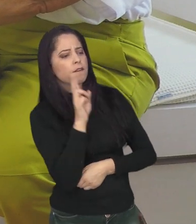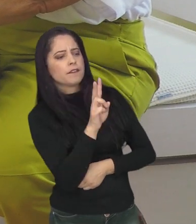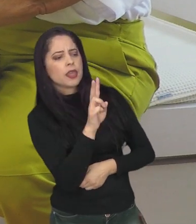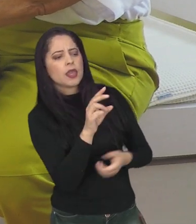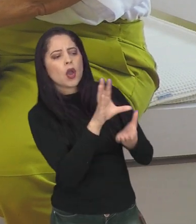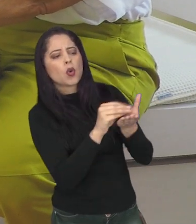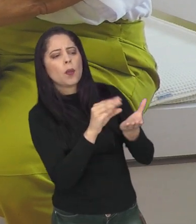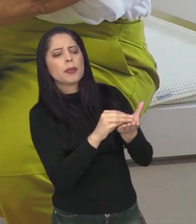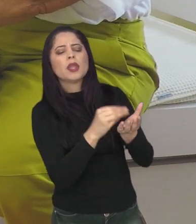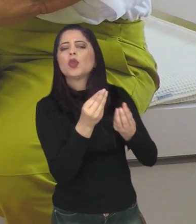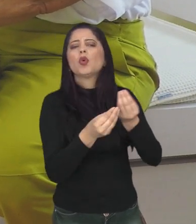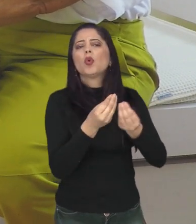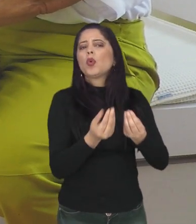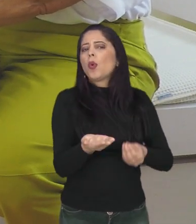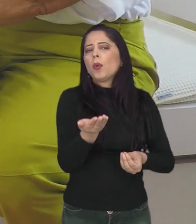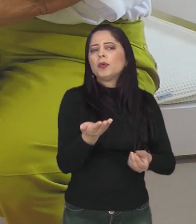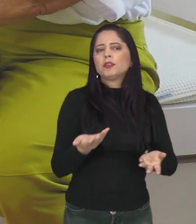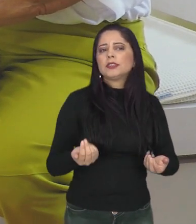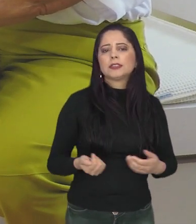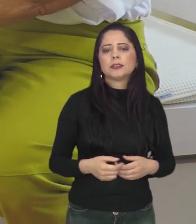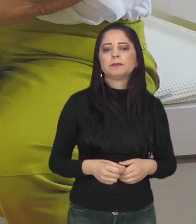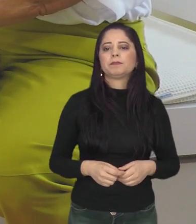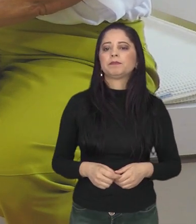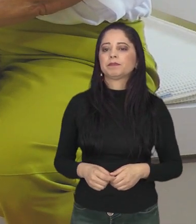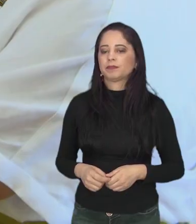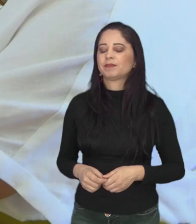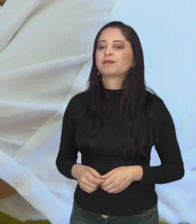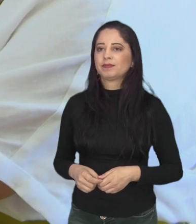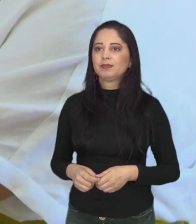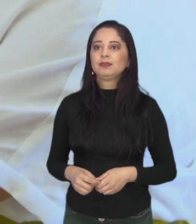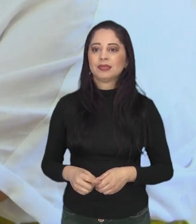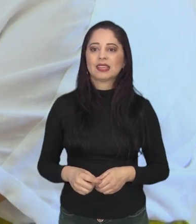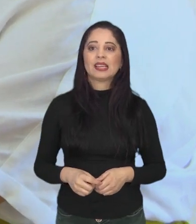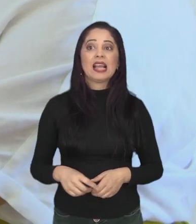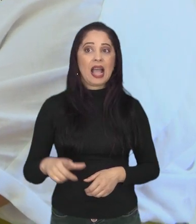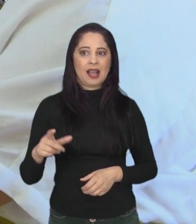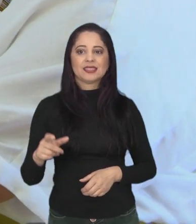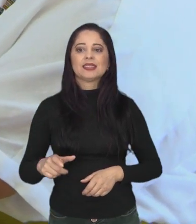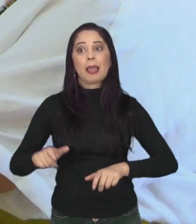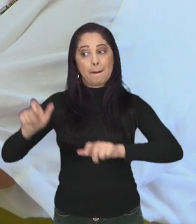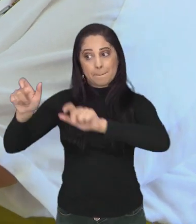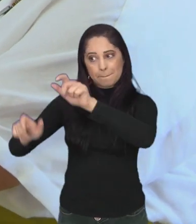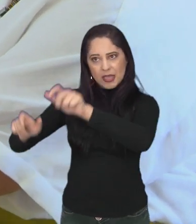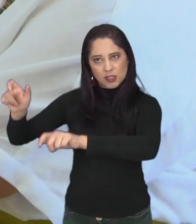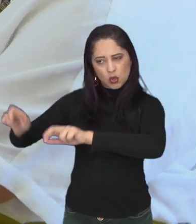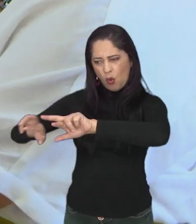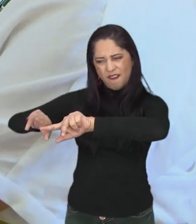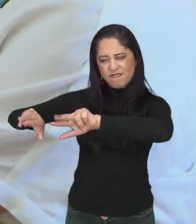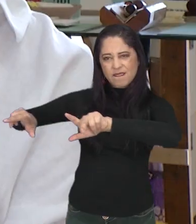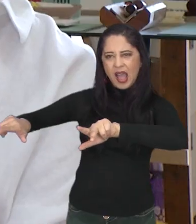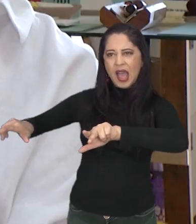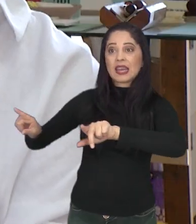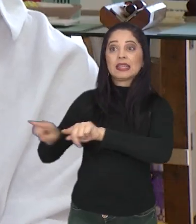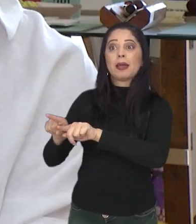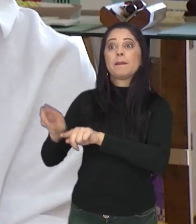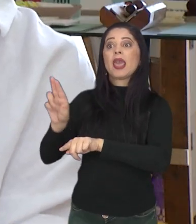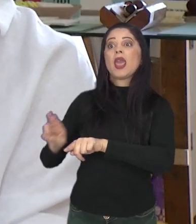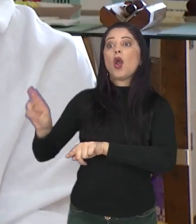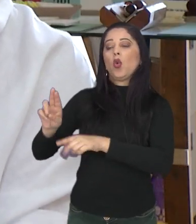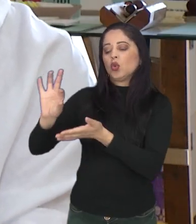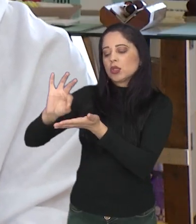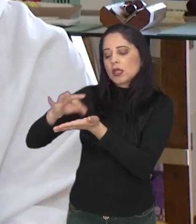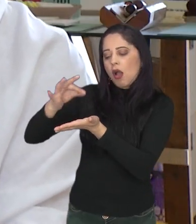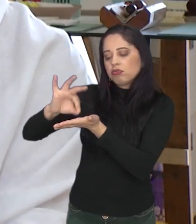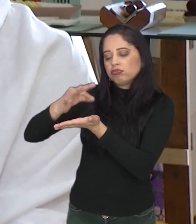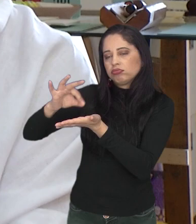os modelos como que funciona isso para você então existem muitas pessoas que utilizam bordado